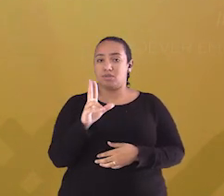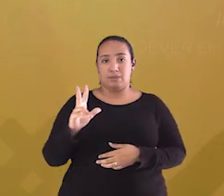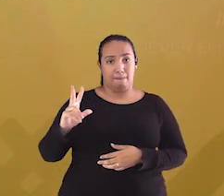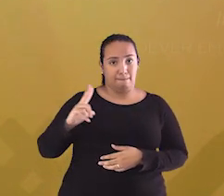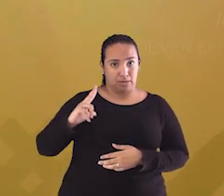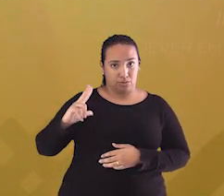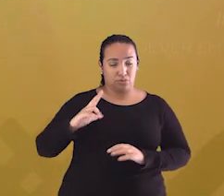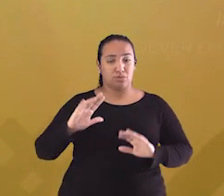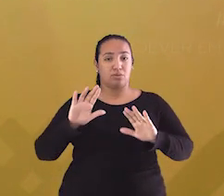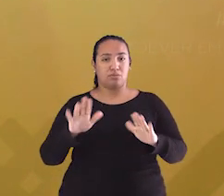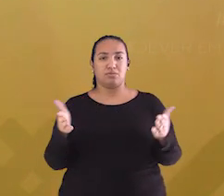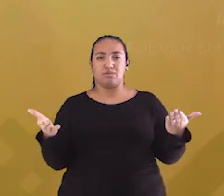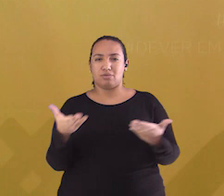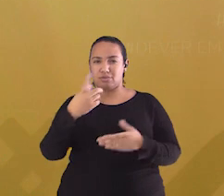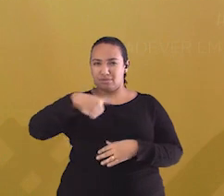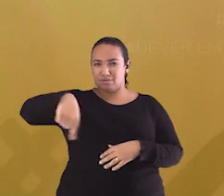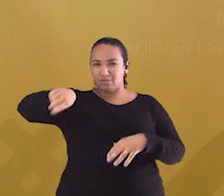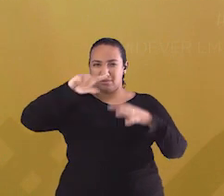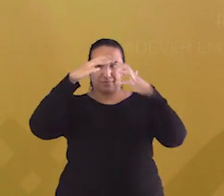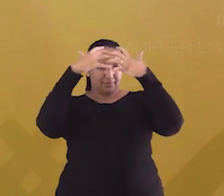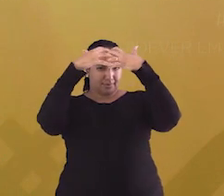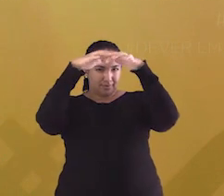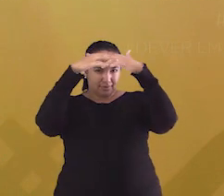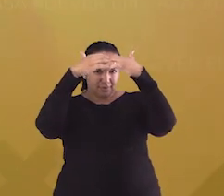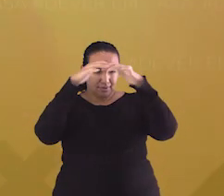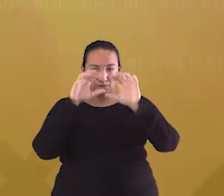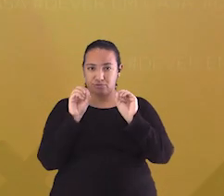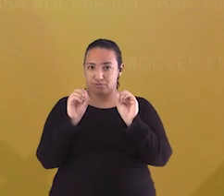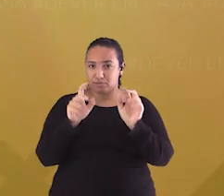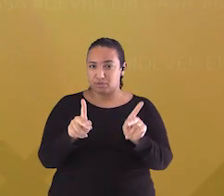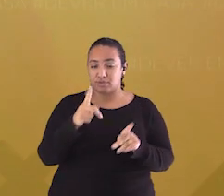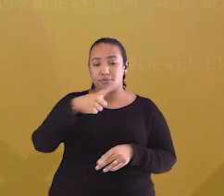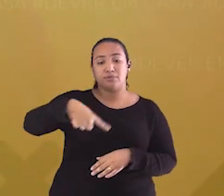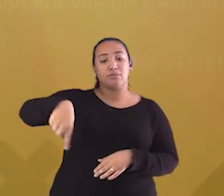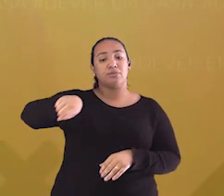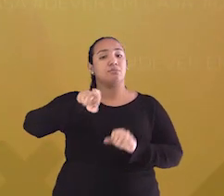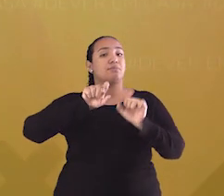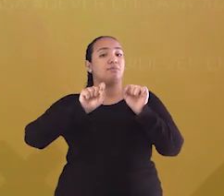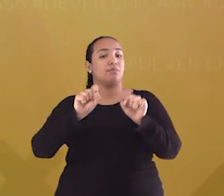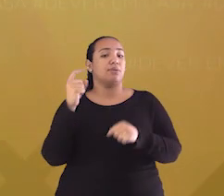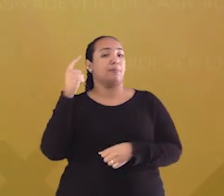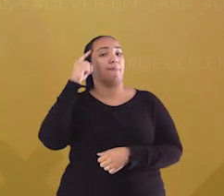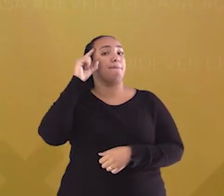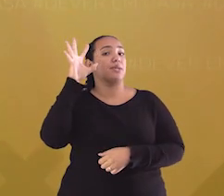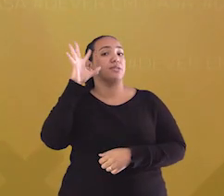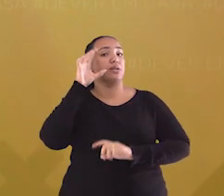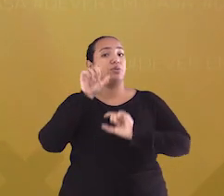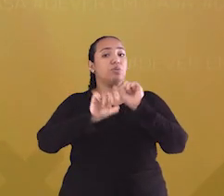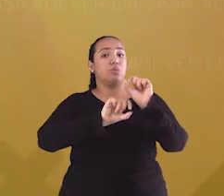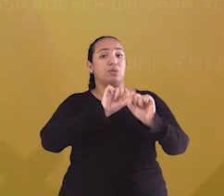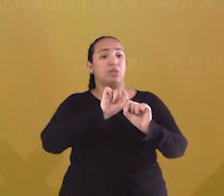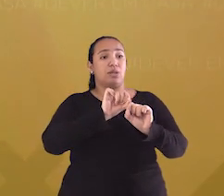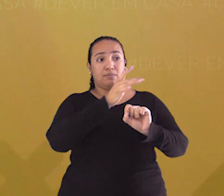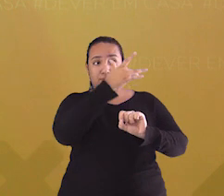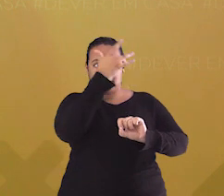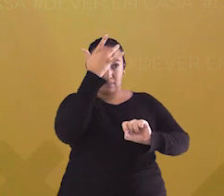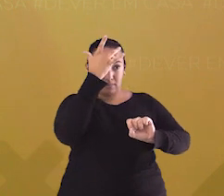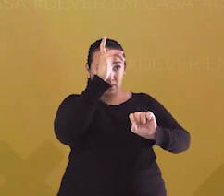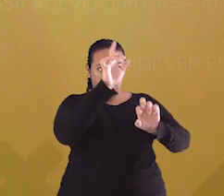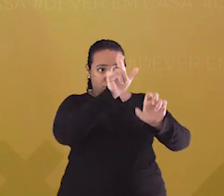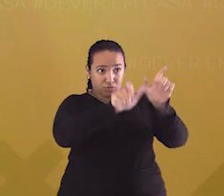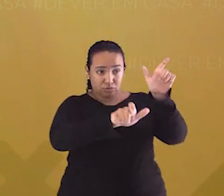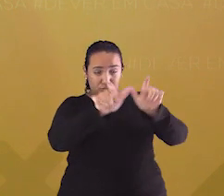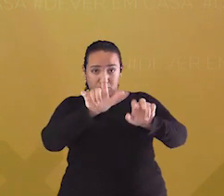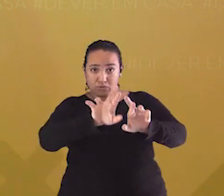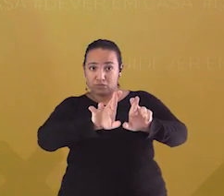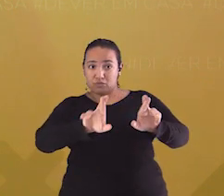mas vamos pensar juntos respostas possíveis, ok? Você pode ter pensado em respeitar as diferenças, tratar as